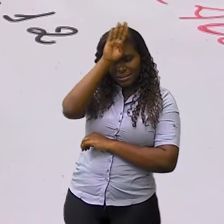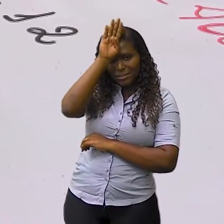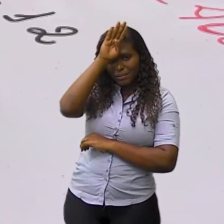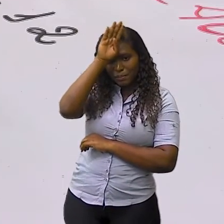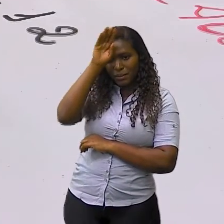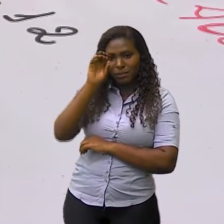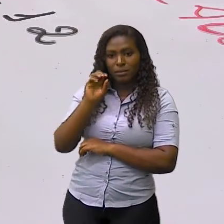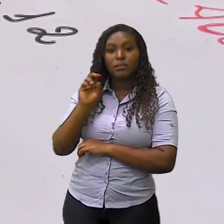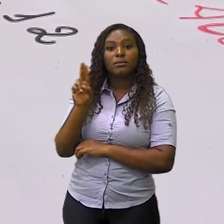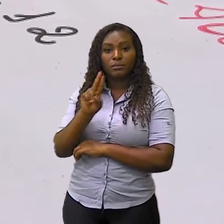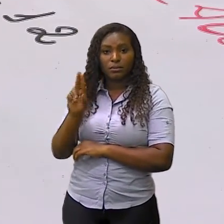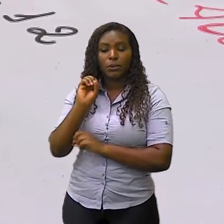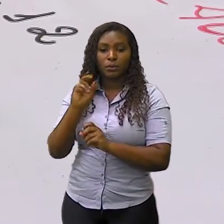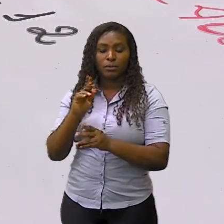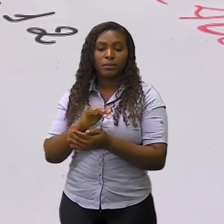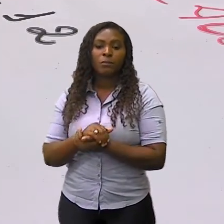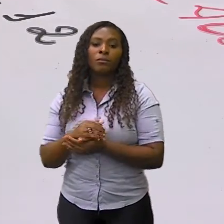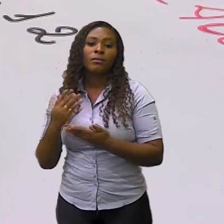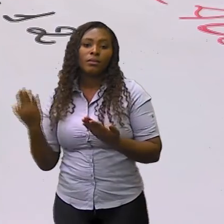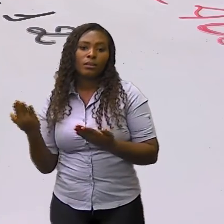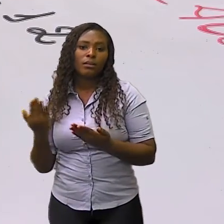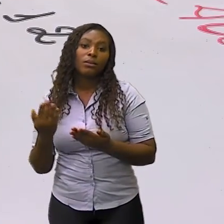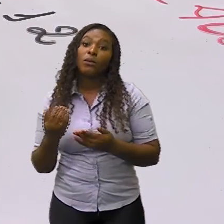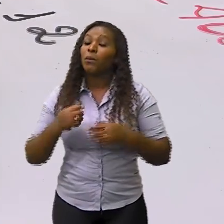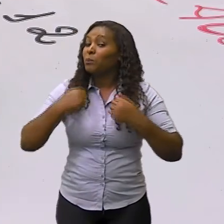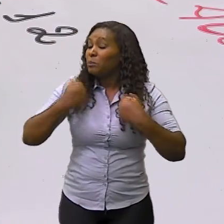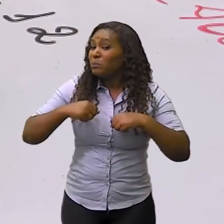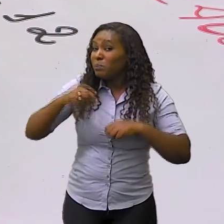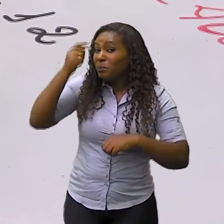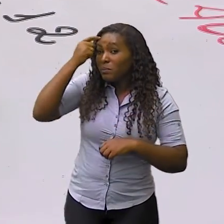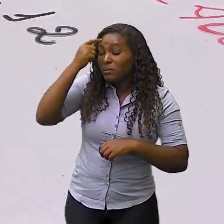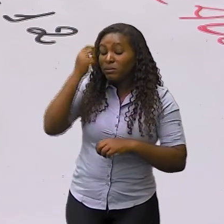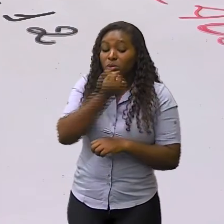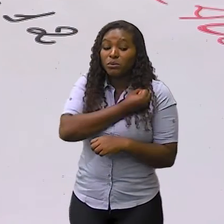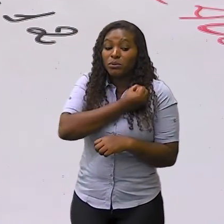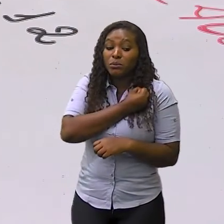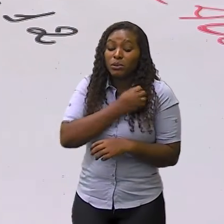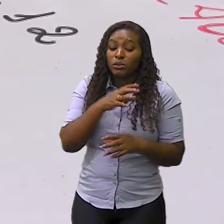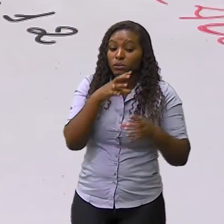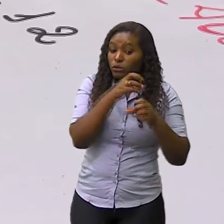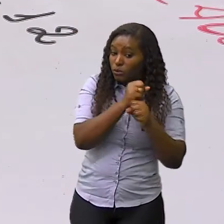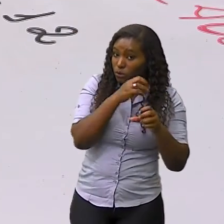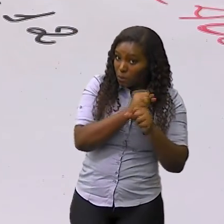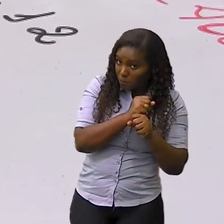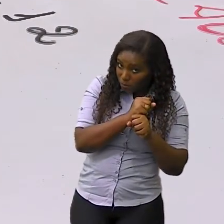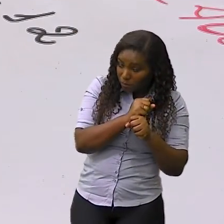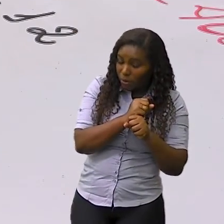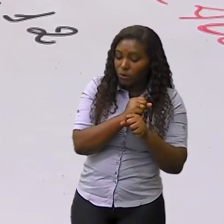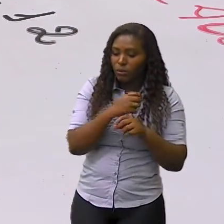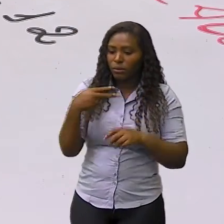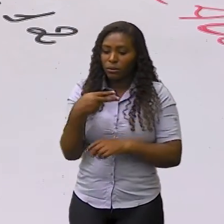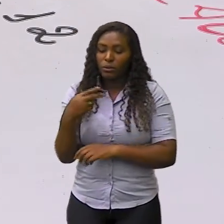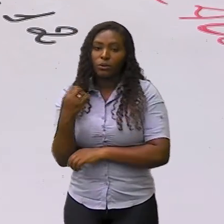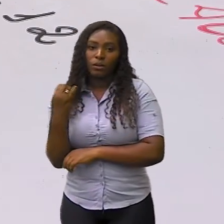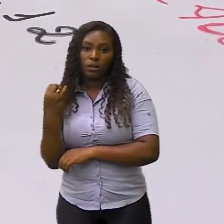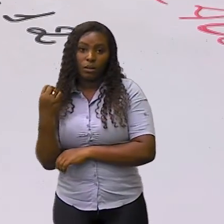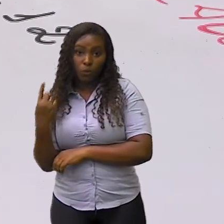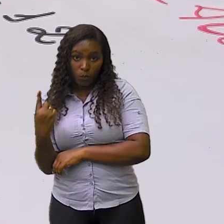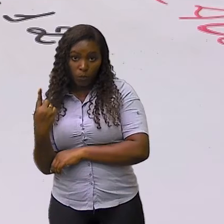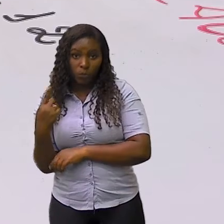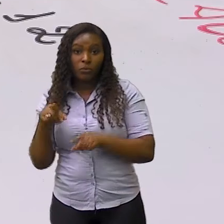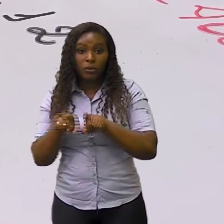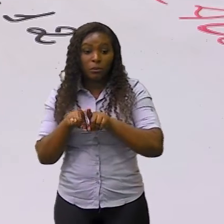nós temos, na minha equação, quem é o coeficiente A? O coeficiente A é 1,